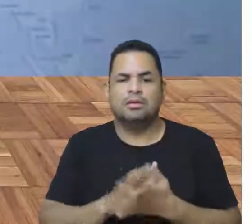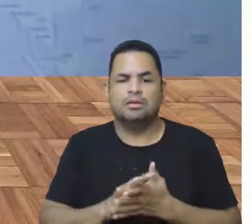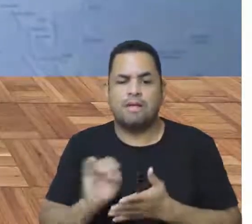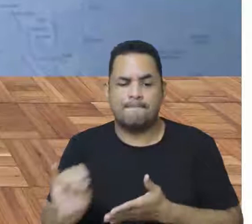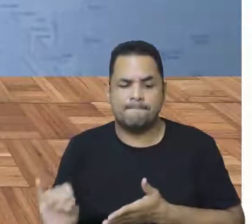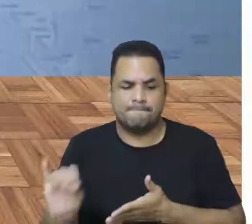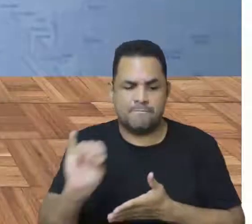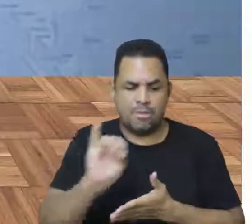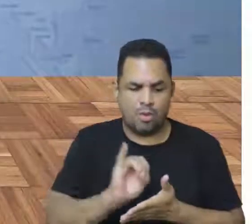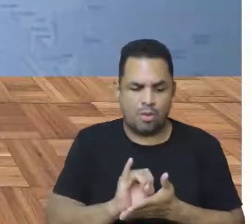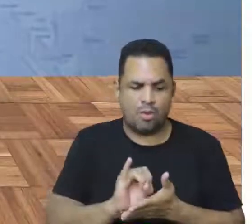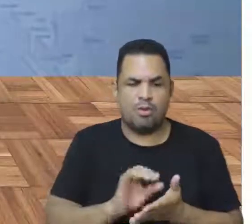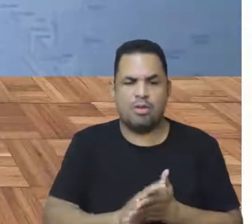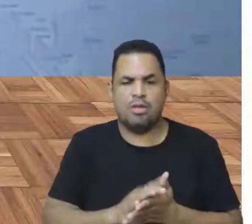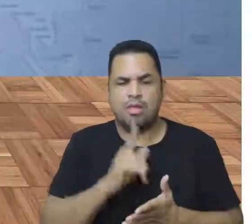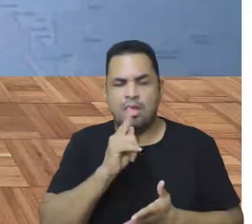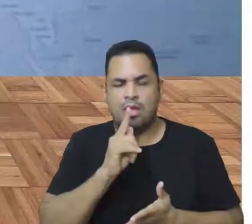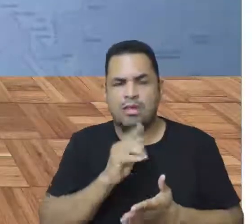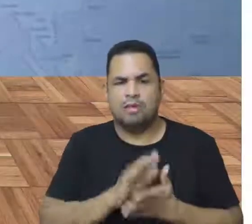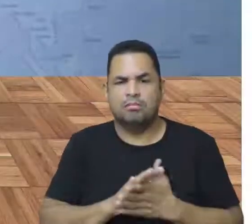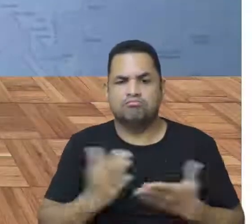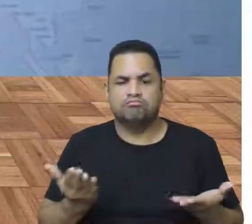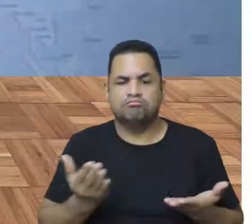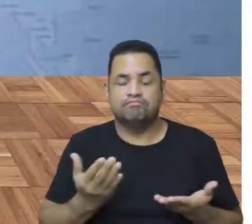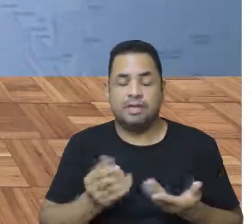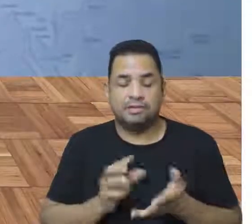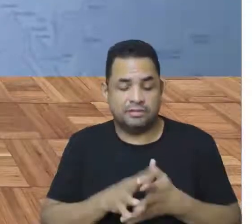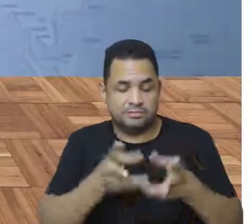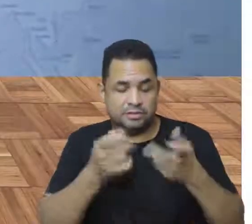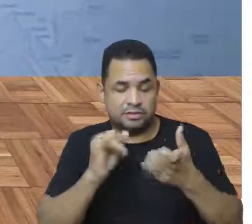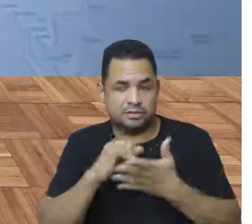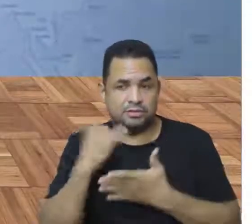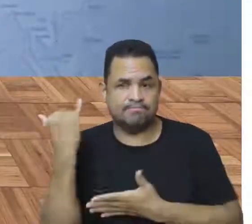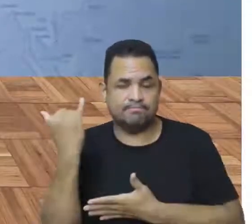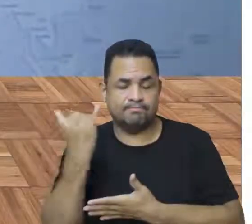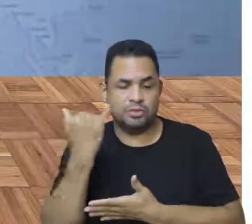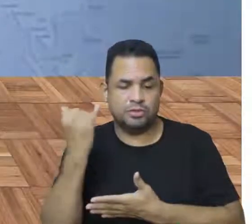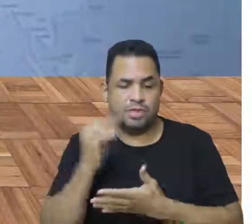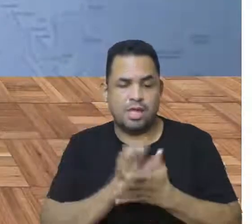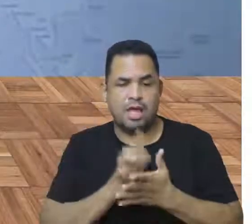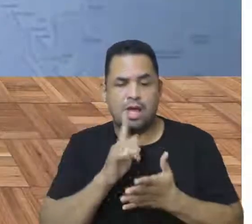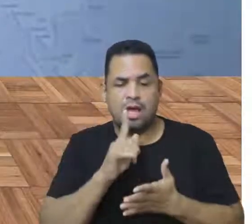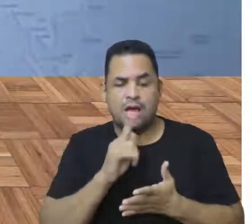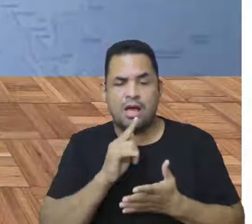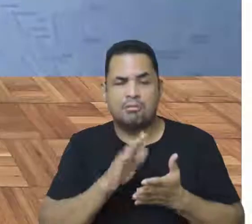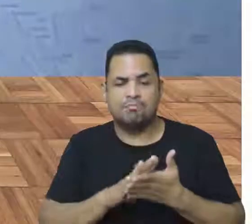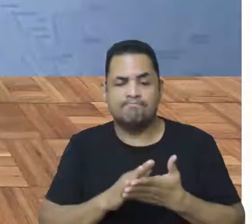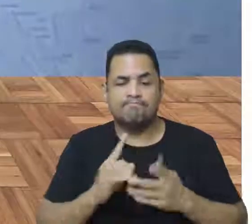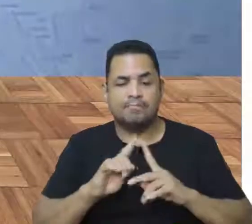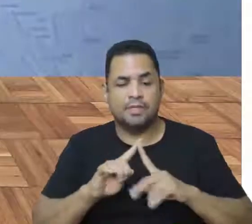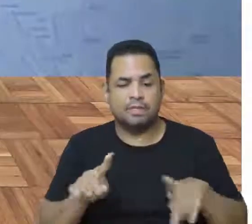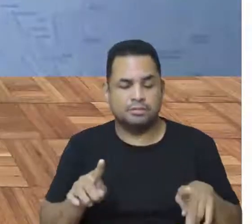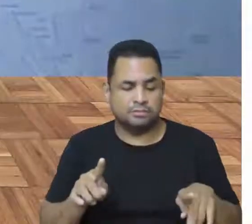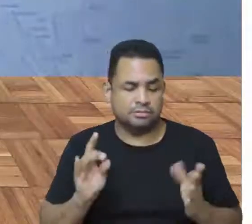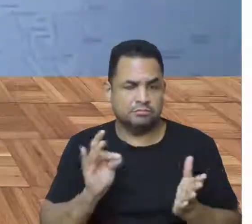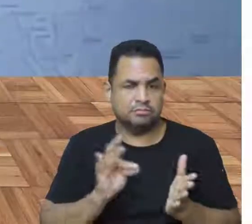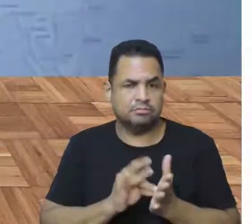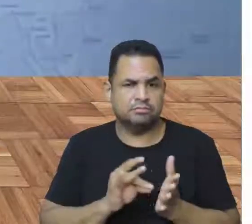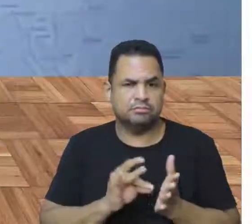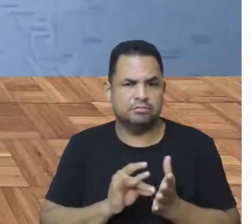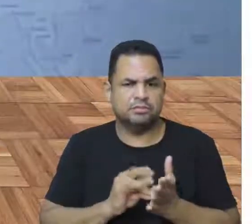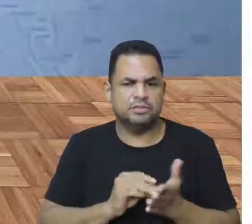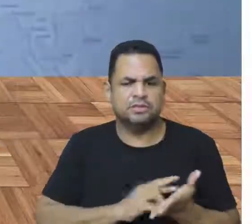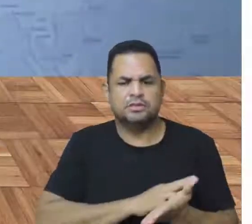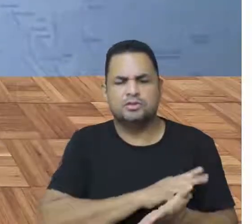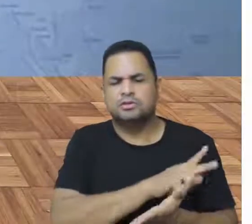Portanto, aí você percebe a importância que essa água tem pelo mundo afora, tá? Mas, claro, são